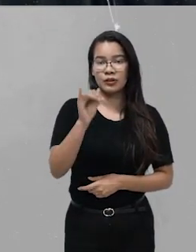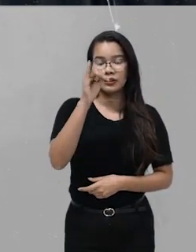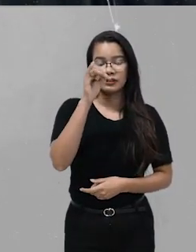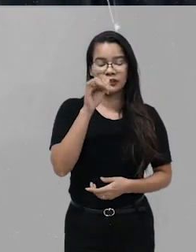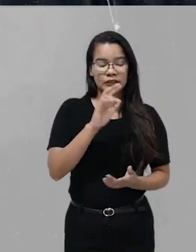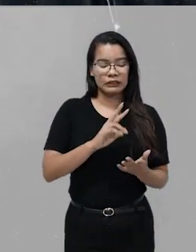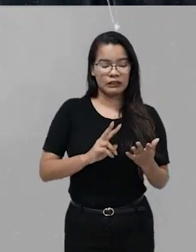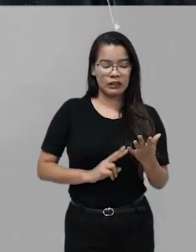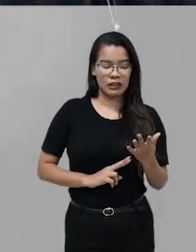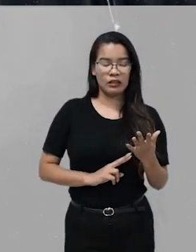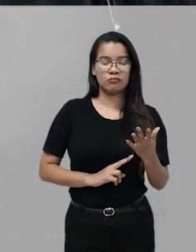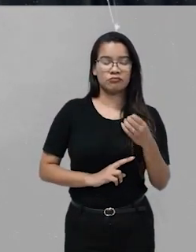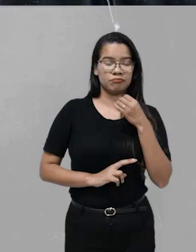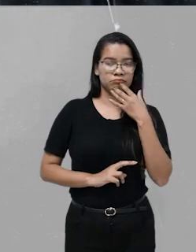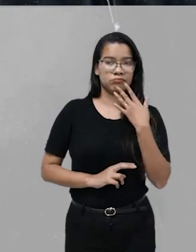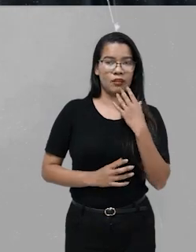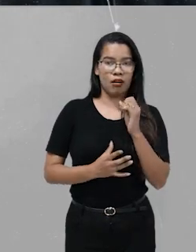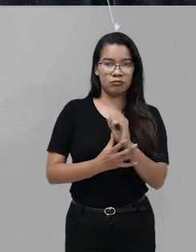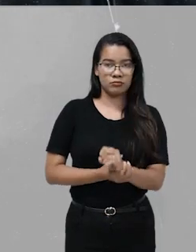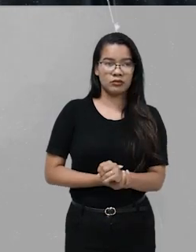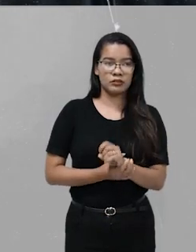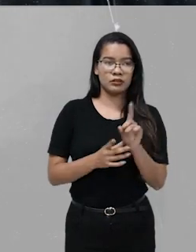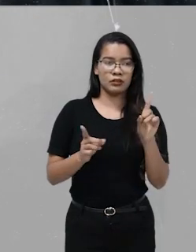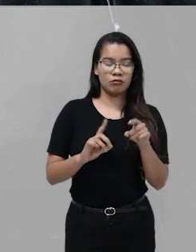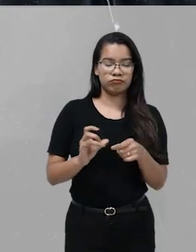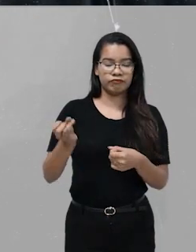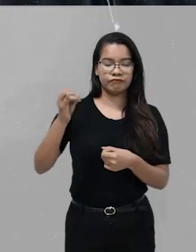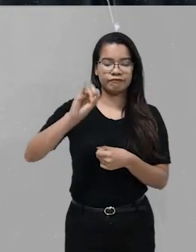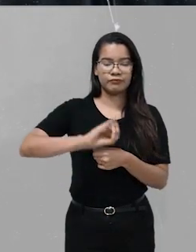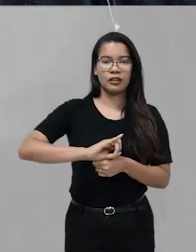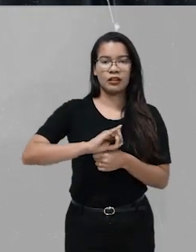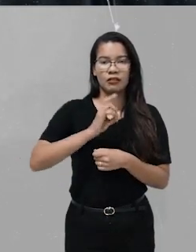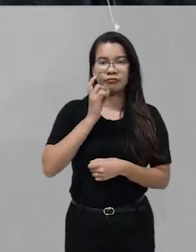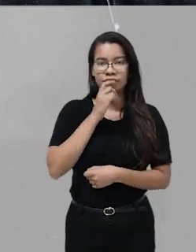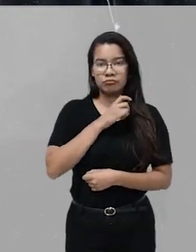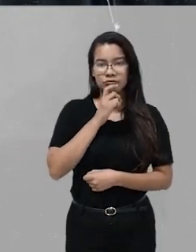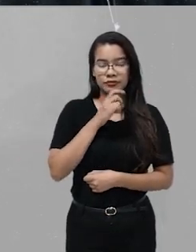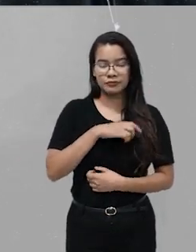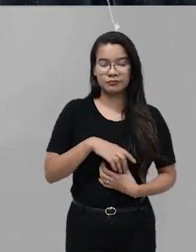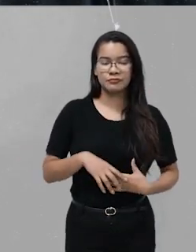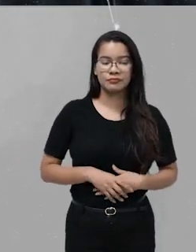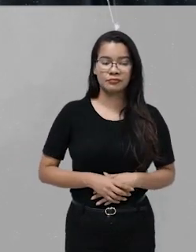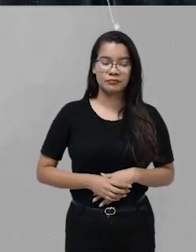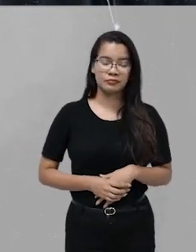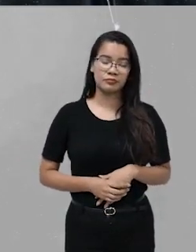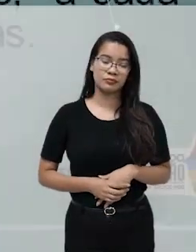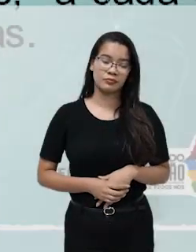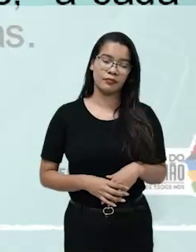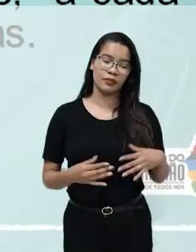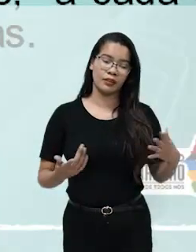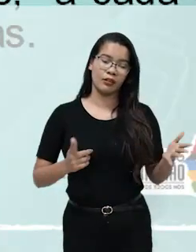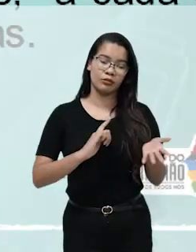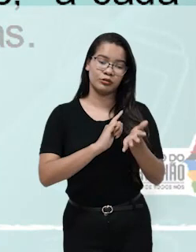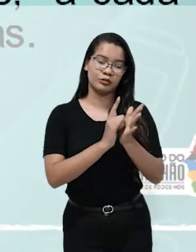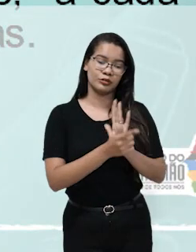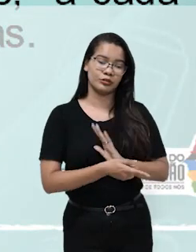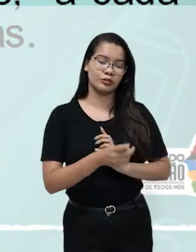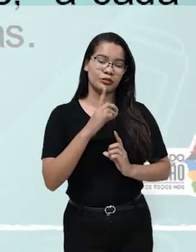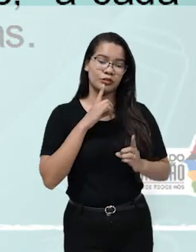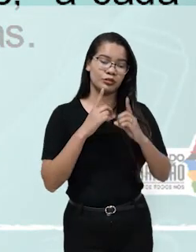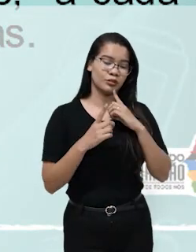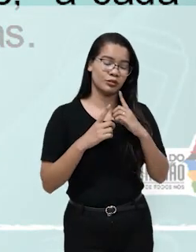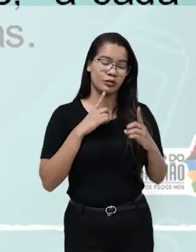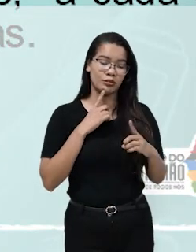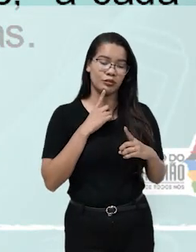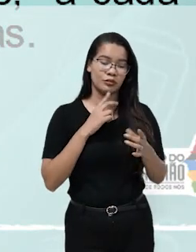segura para não ter e nem cair em fake news. Gêneros do discurso, ou